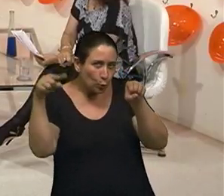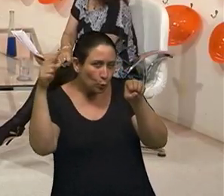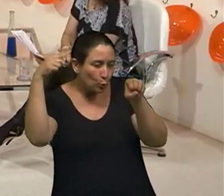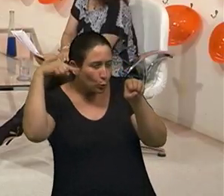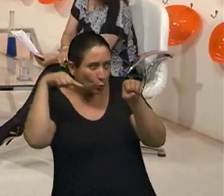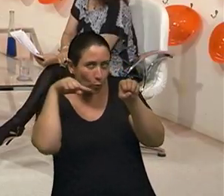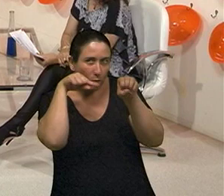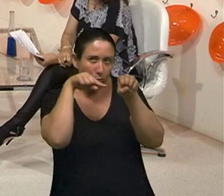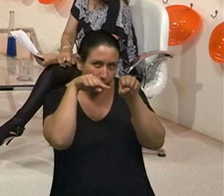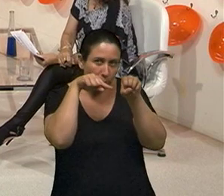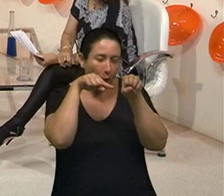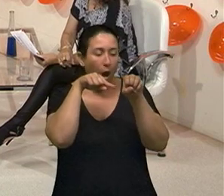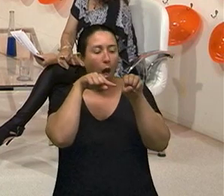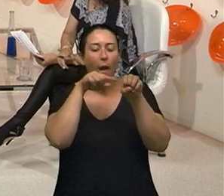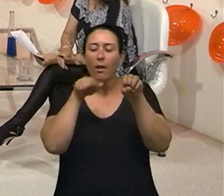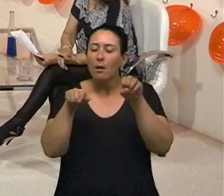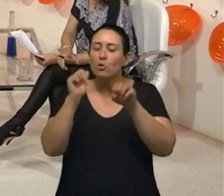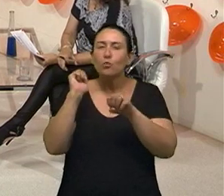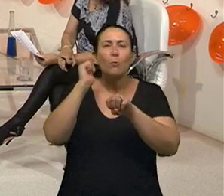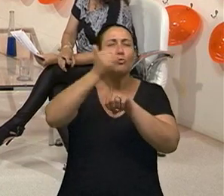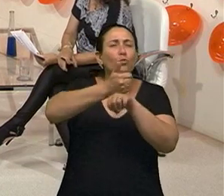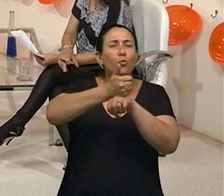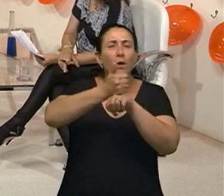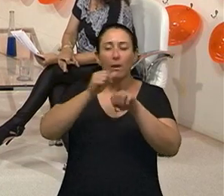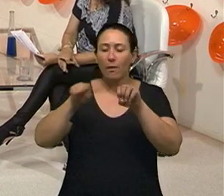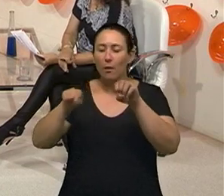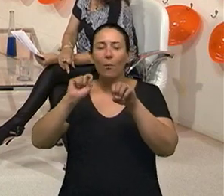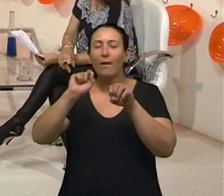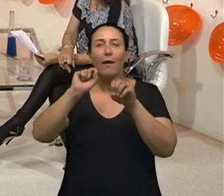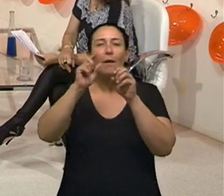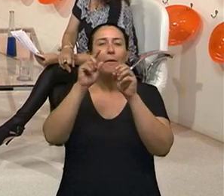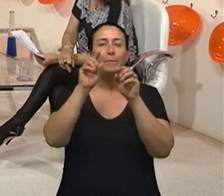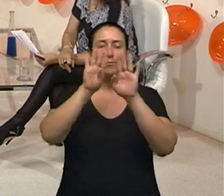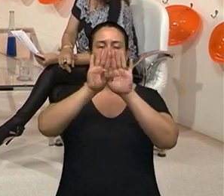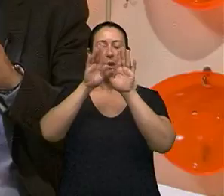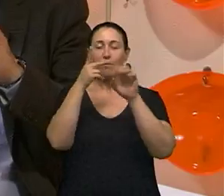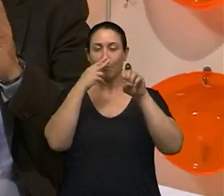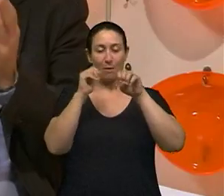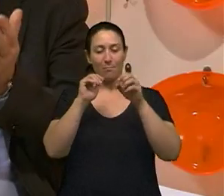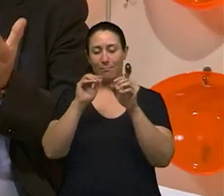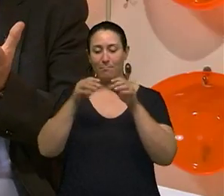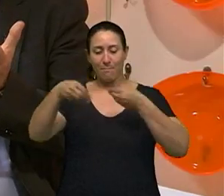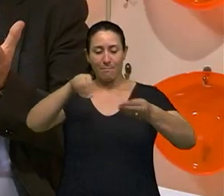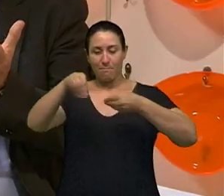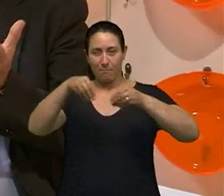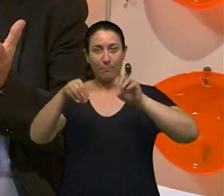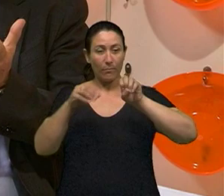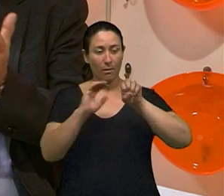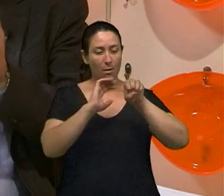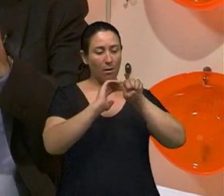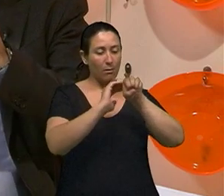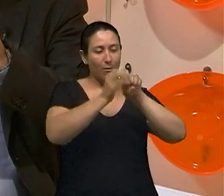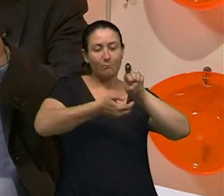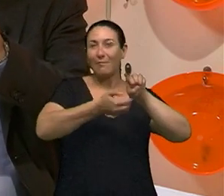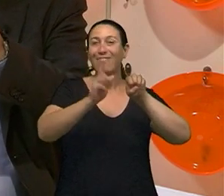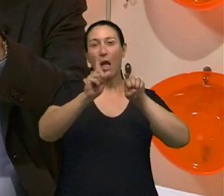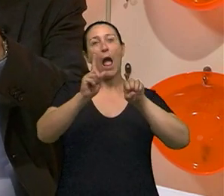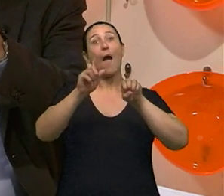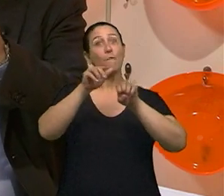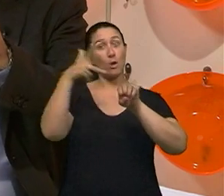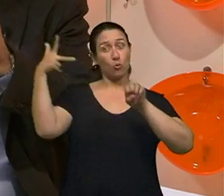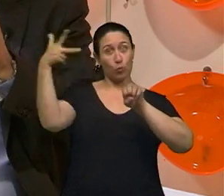horta essa prótese é tipo de um stente né com uma malha metálica que vem recoberta por um tecido e